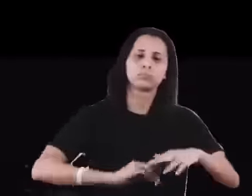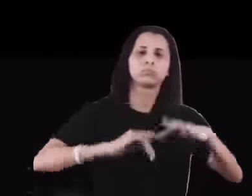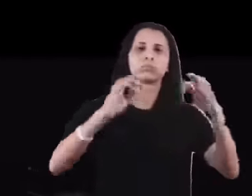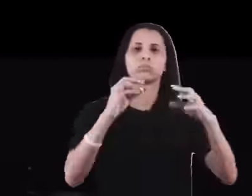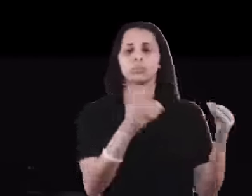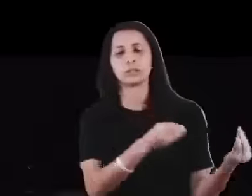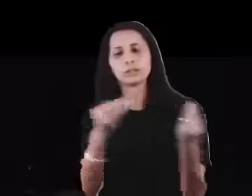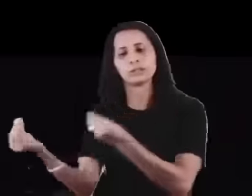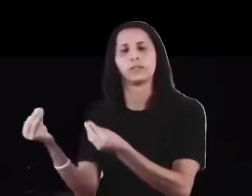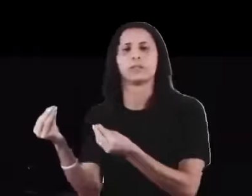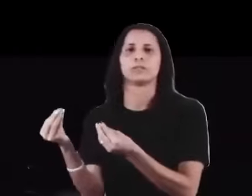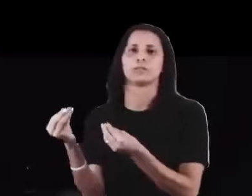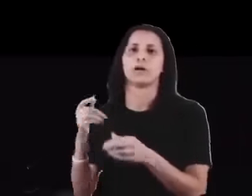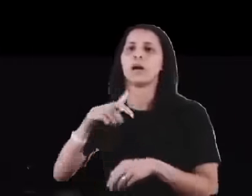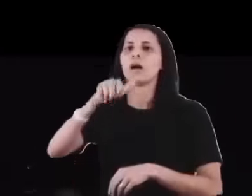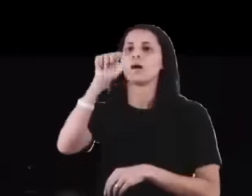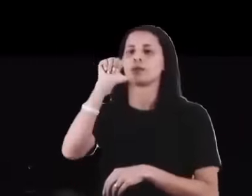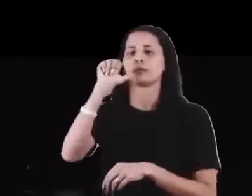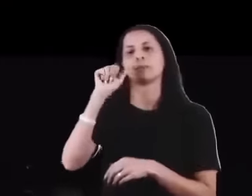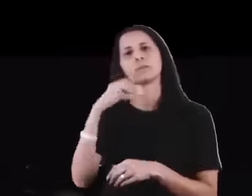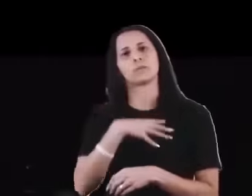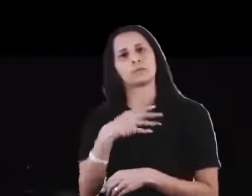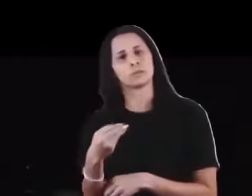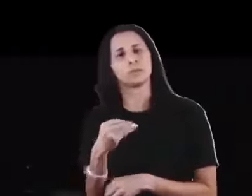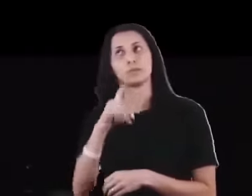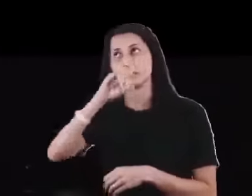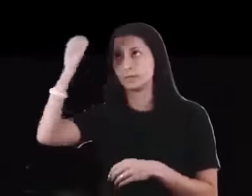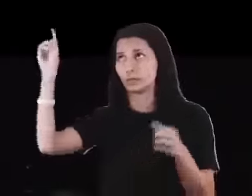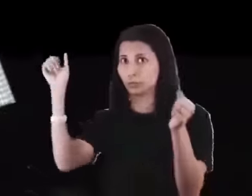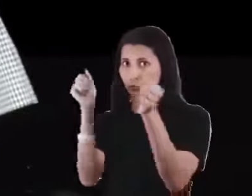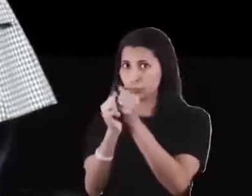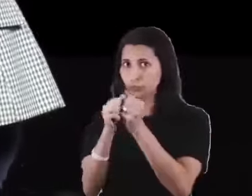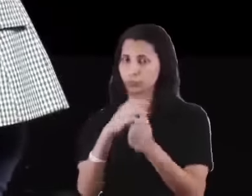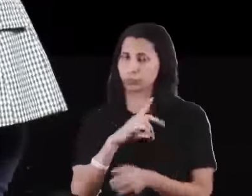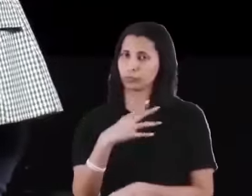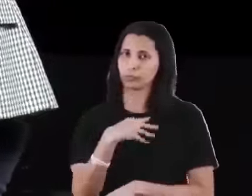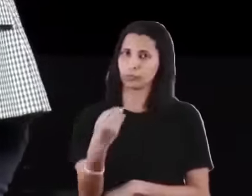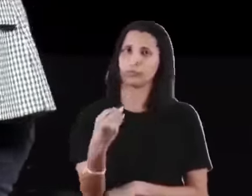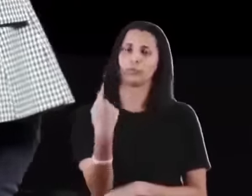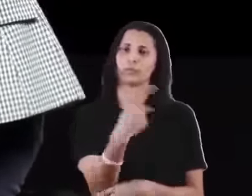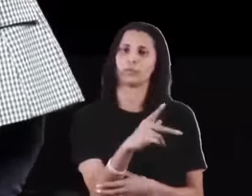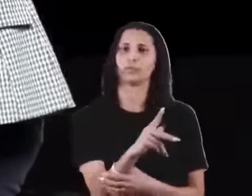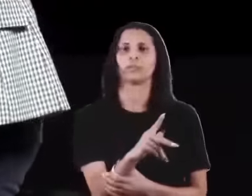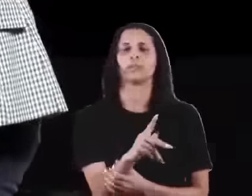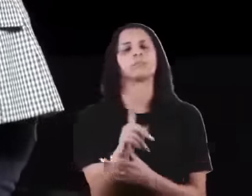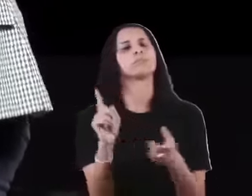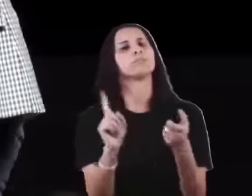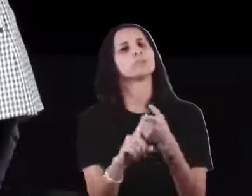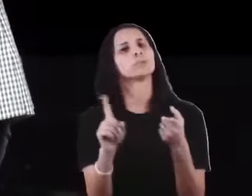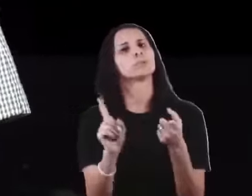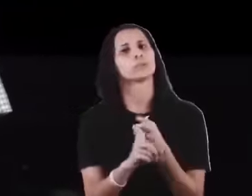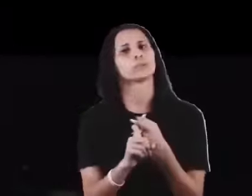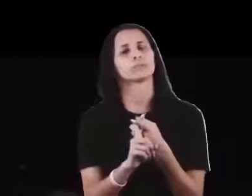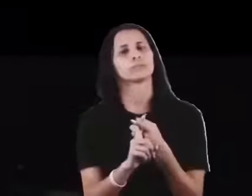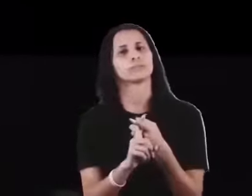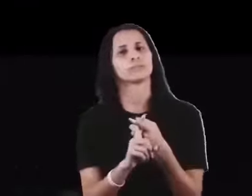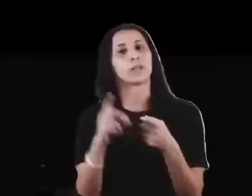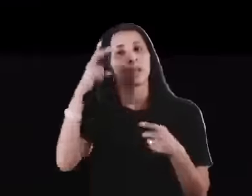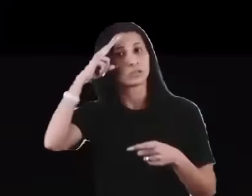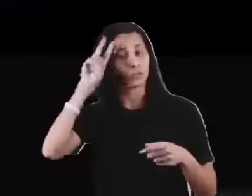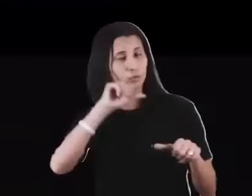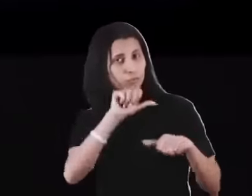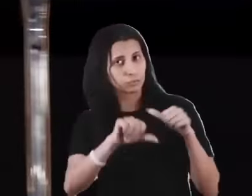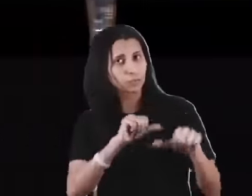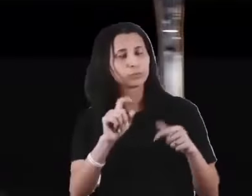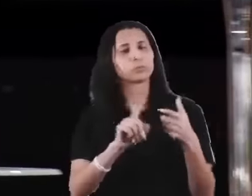e Deus estava com um menino meu Deus o negócio começa a mudar o jogo porque gente porque não se ela não